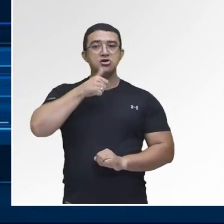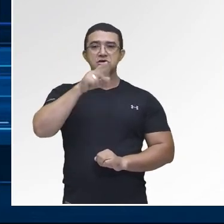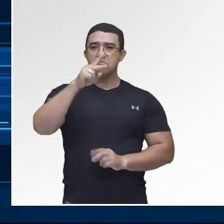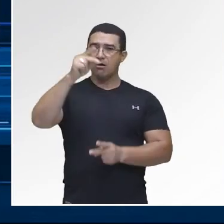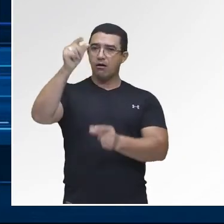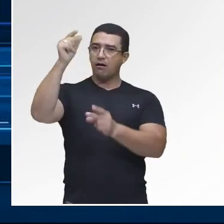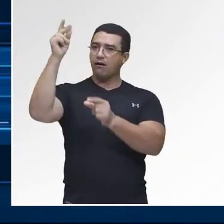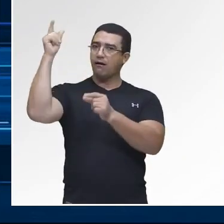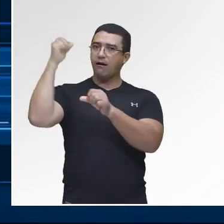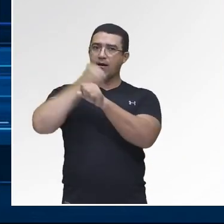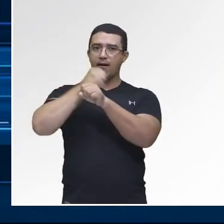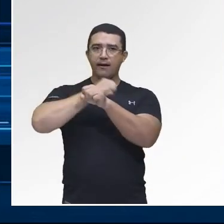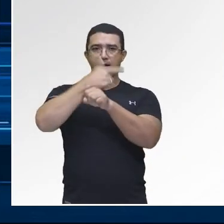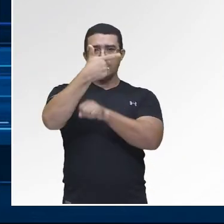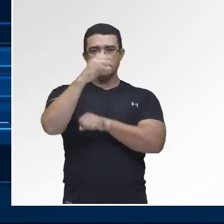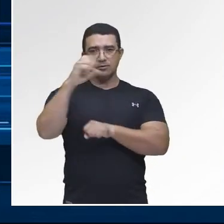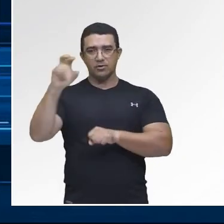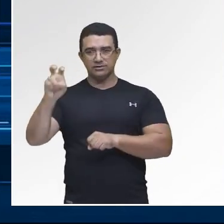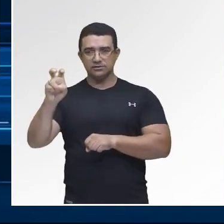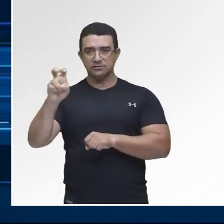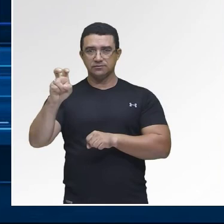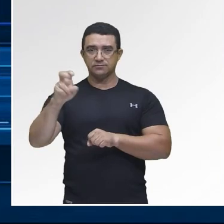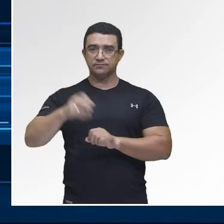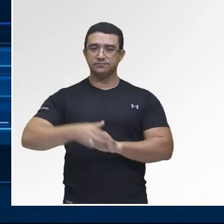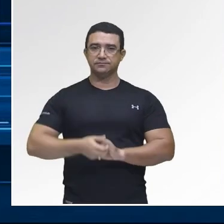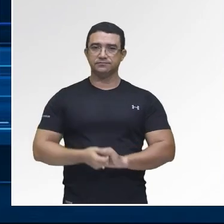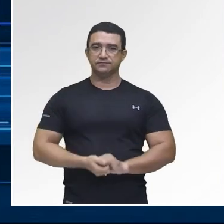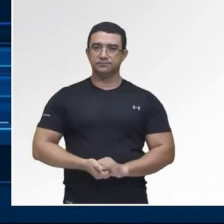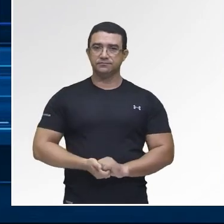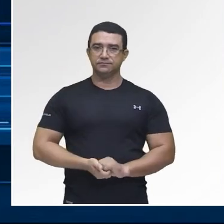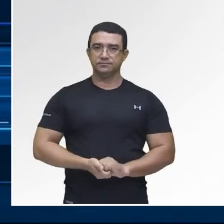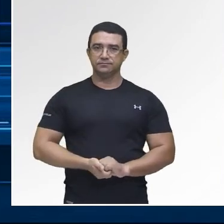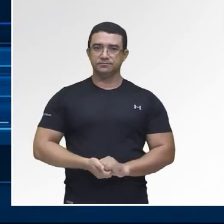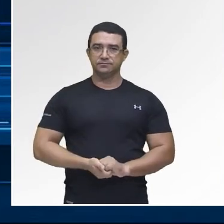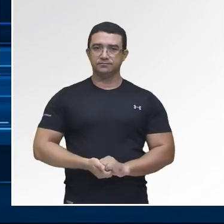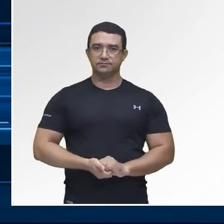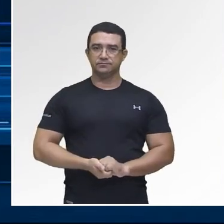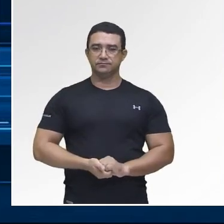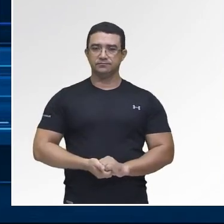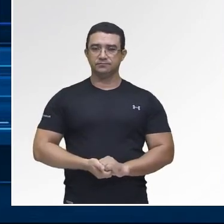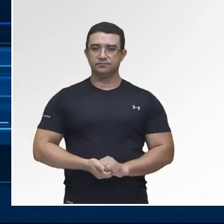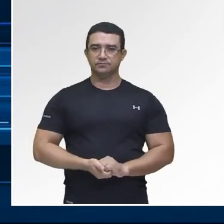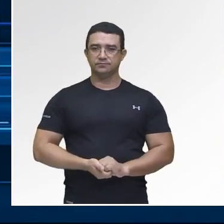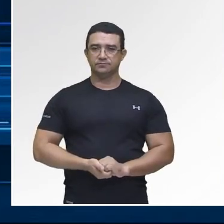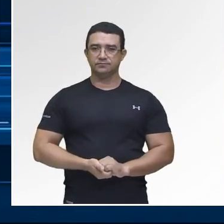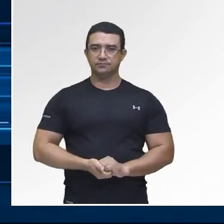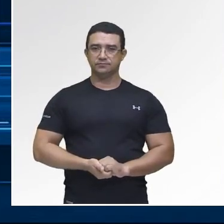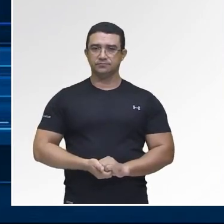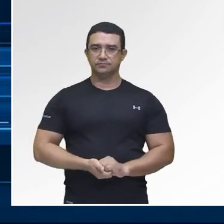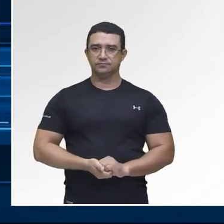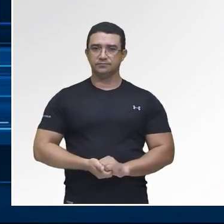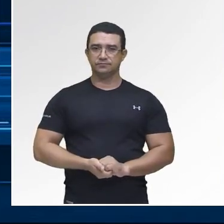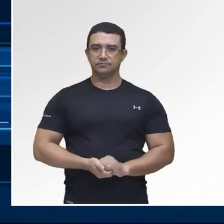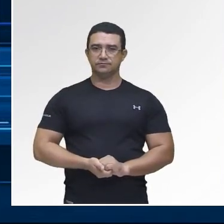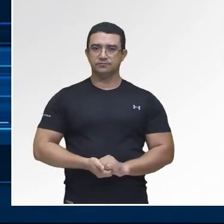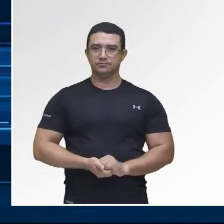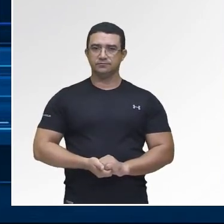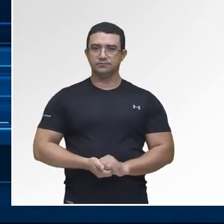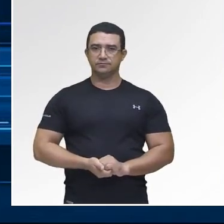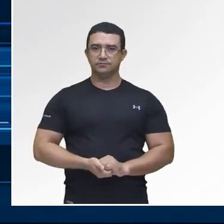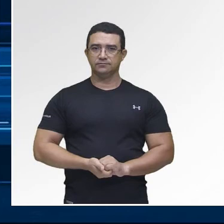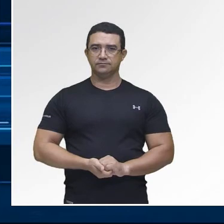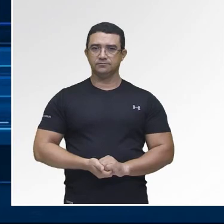desde 2005. I haven't seen my sister since 2005. Eu não vejo minha